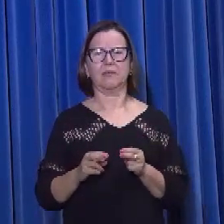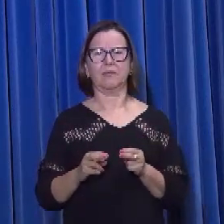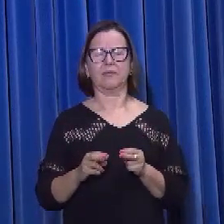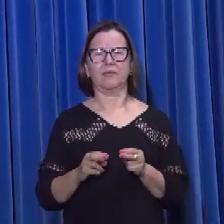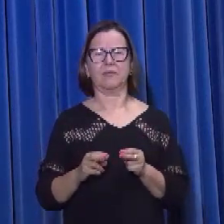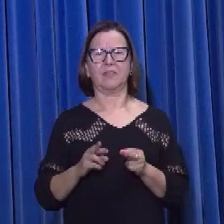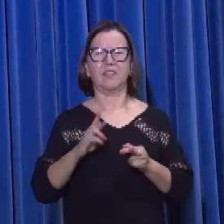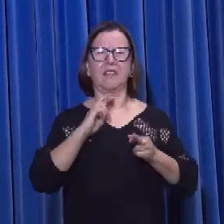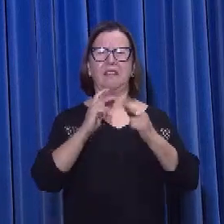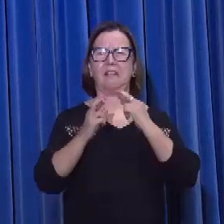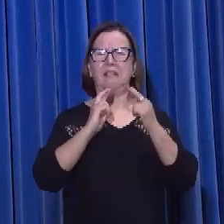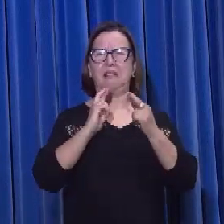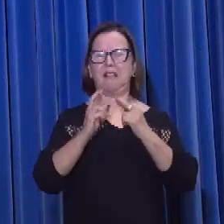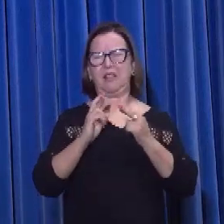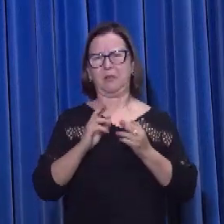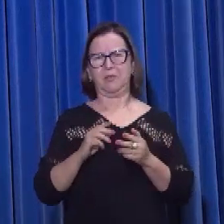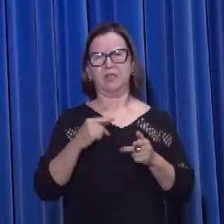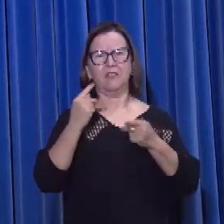contradizendo?